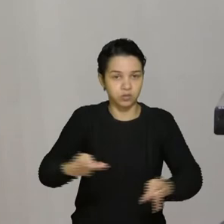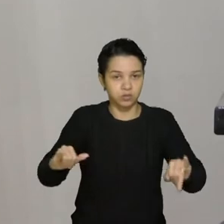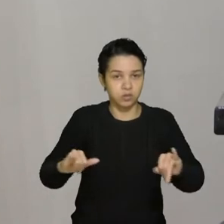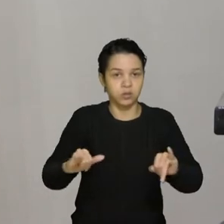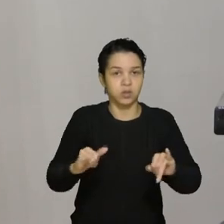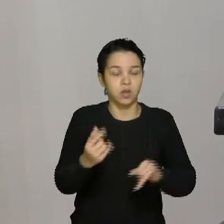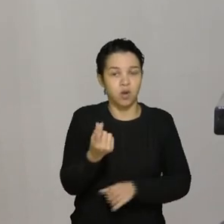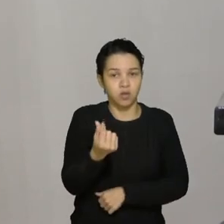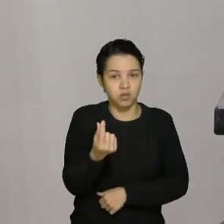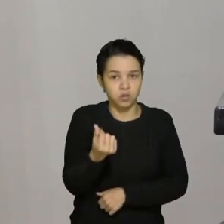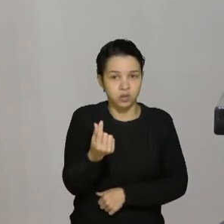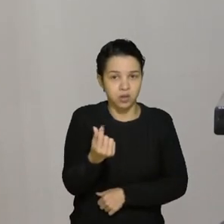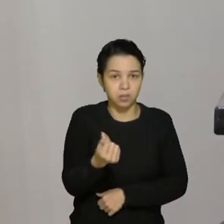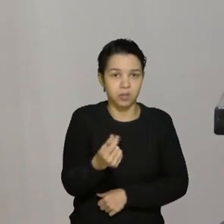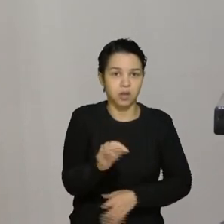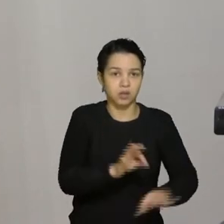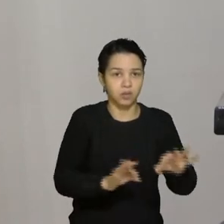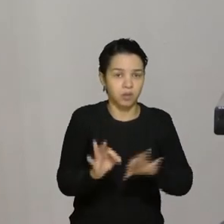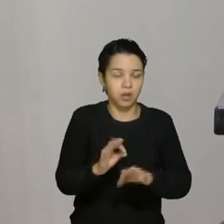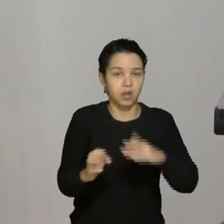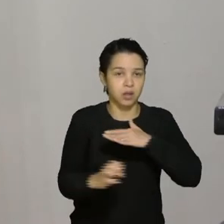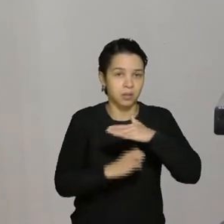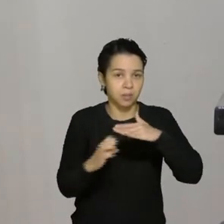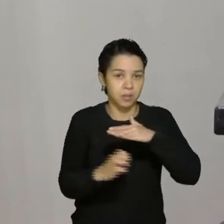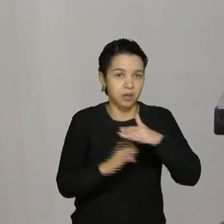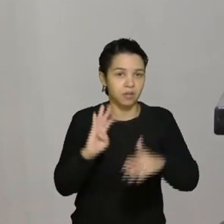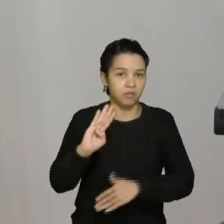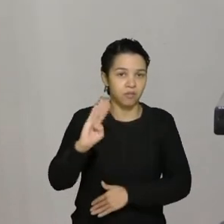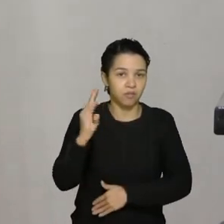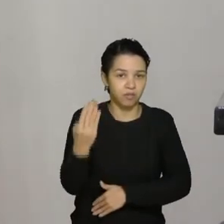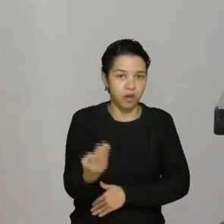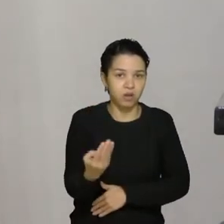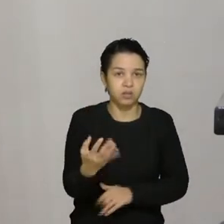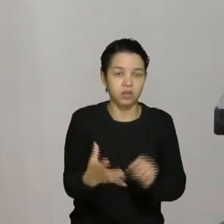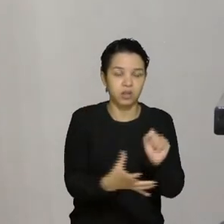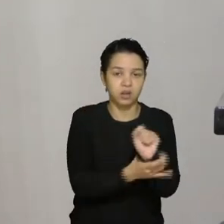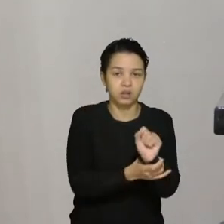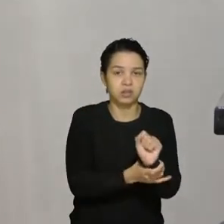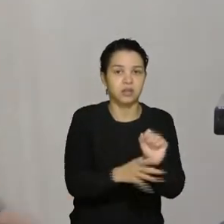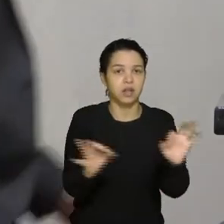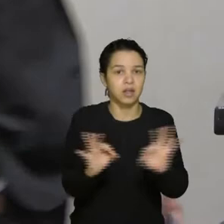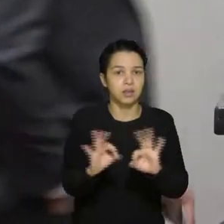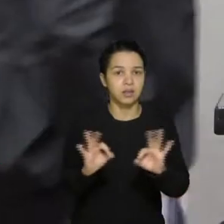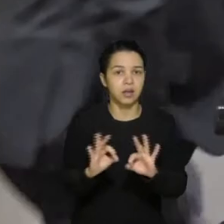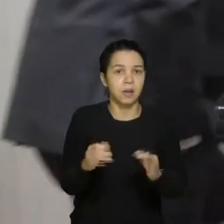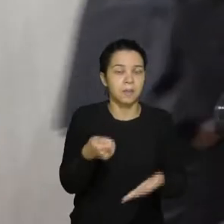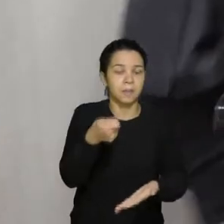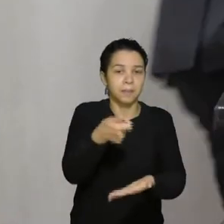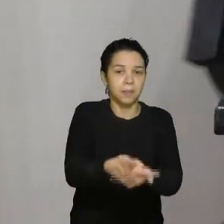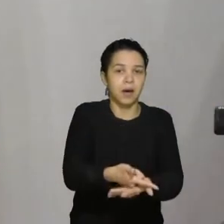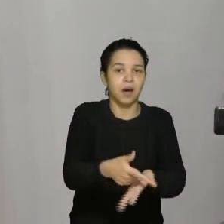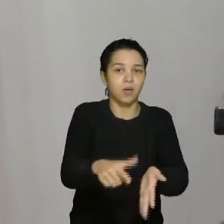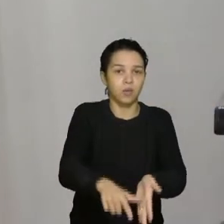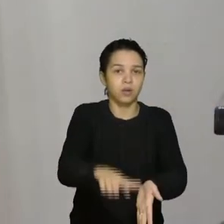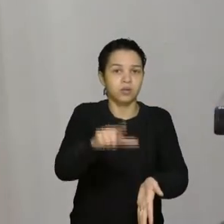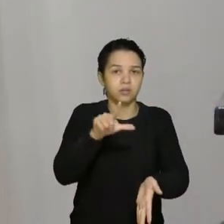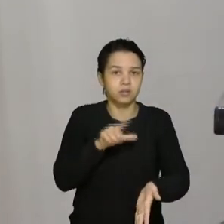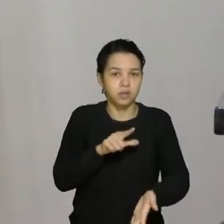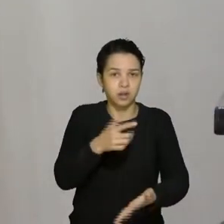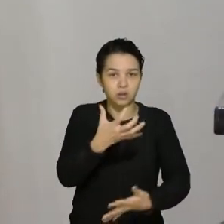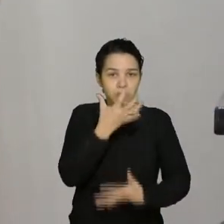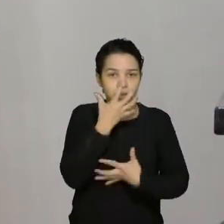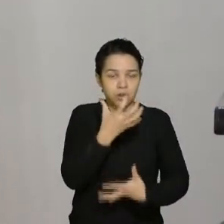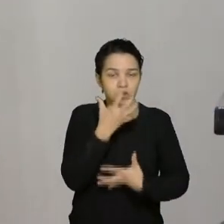orçamentos forjados, empresas de fachada, sem garantia alguma, foi pago adiantado para respiradores que não